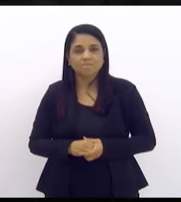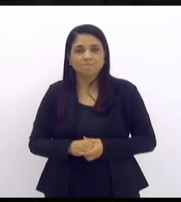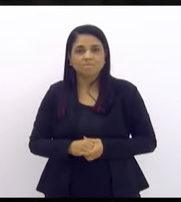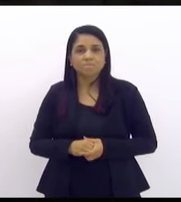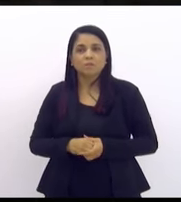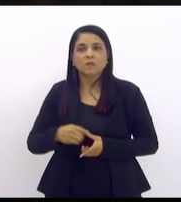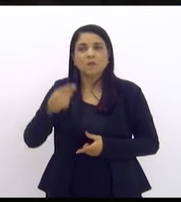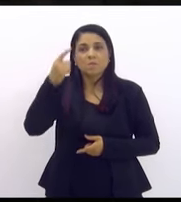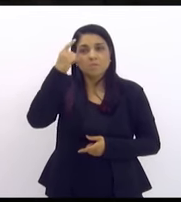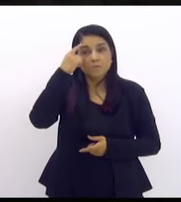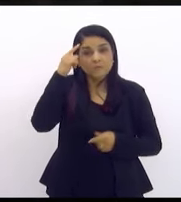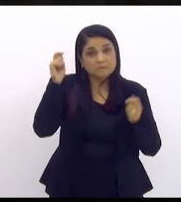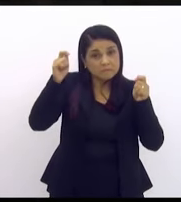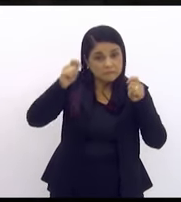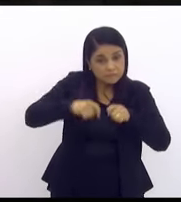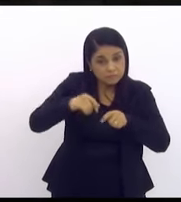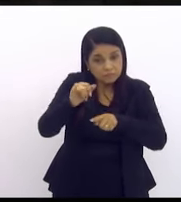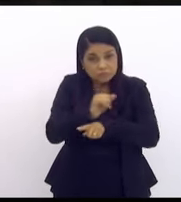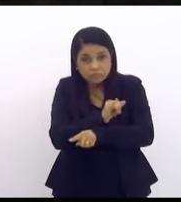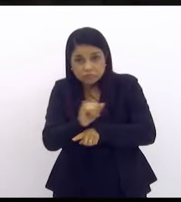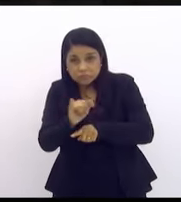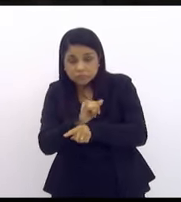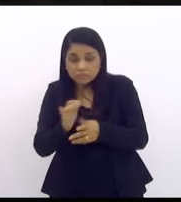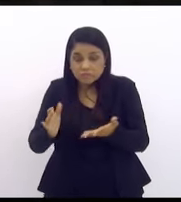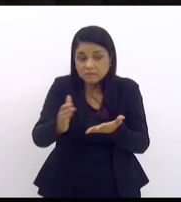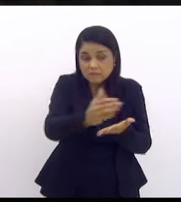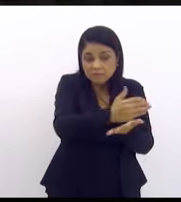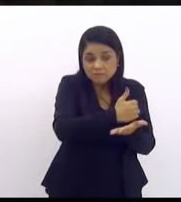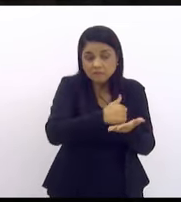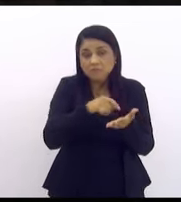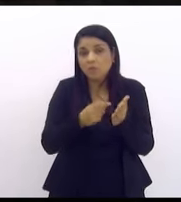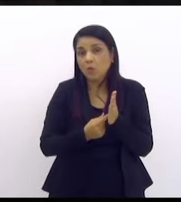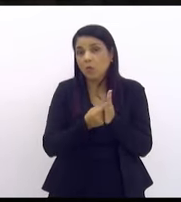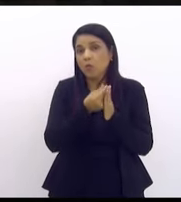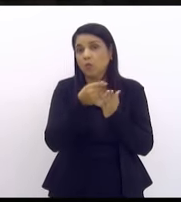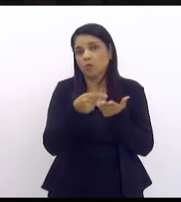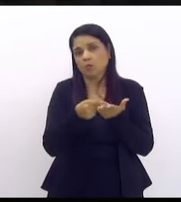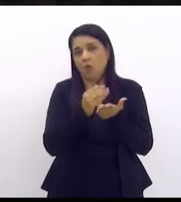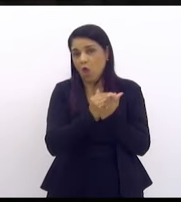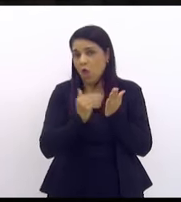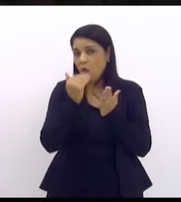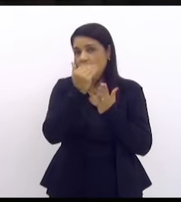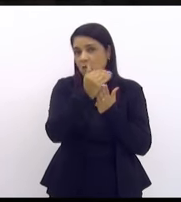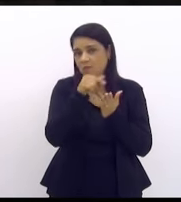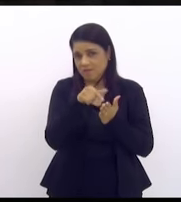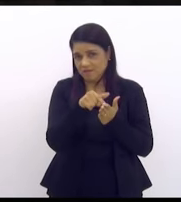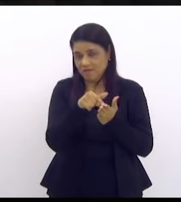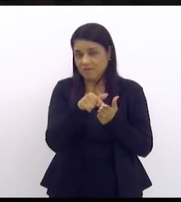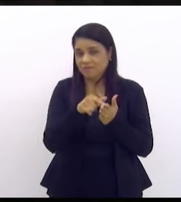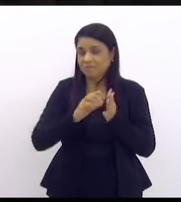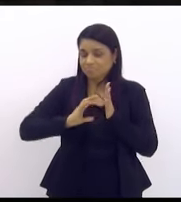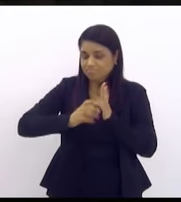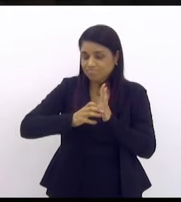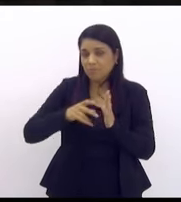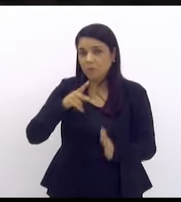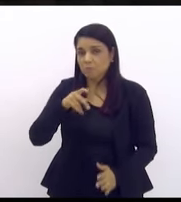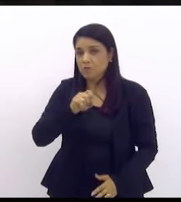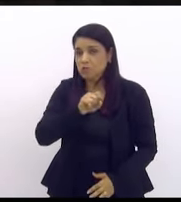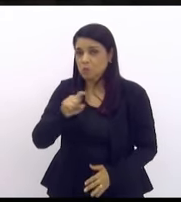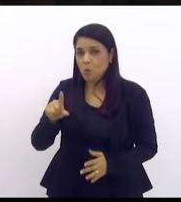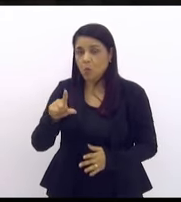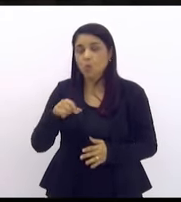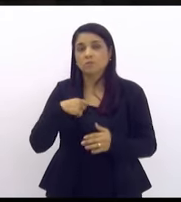pensar também as possibilidades de aumento de arrecadação. É uma pauta histórica do PSOL a taxação de